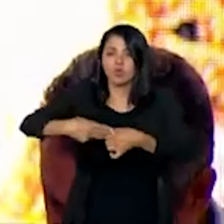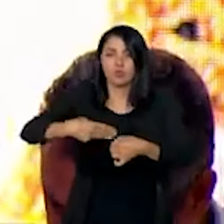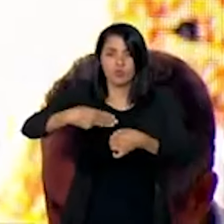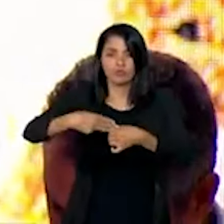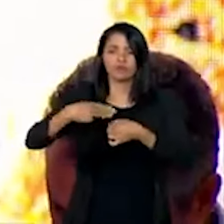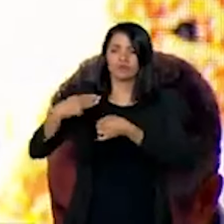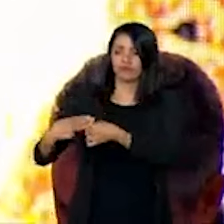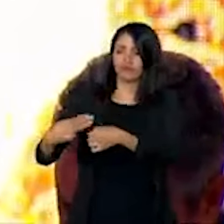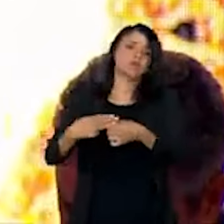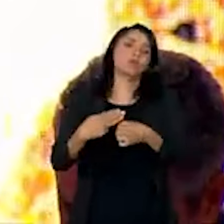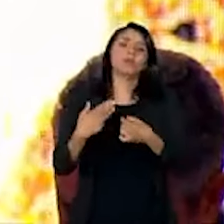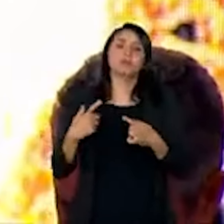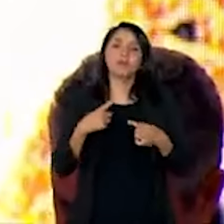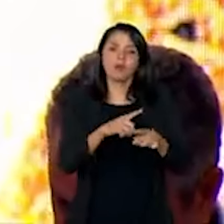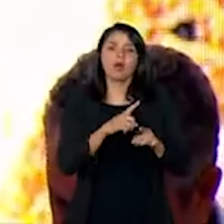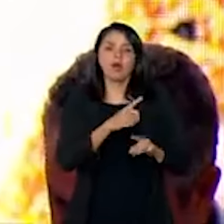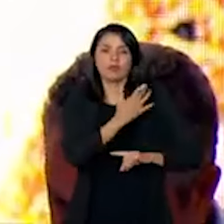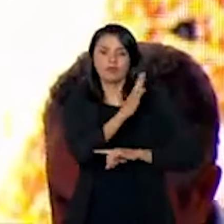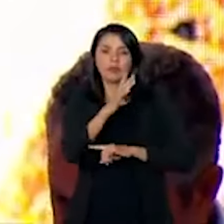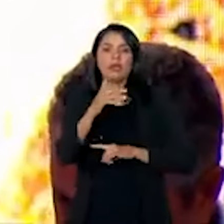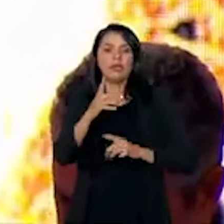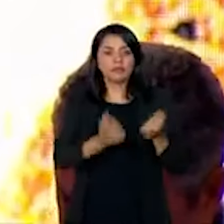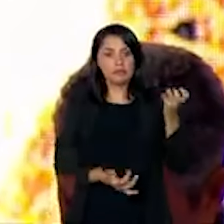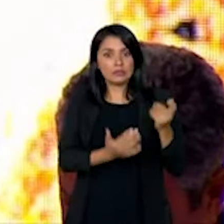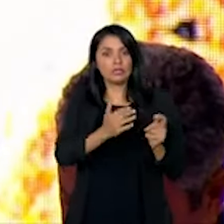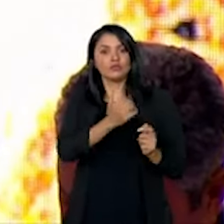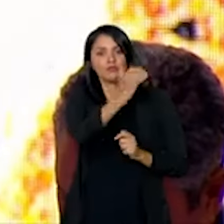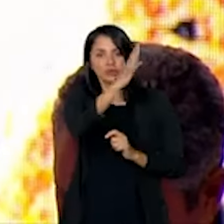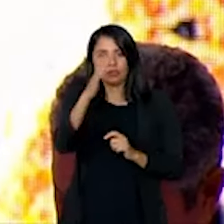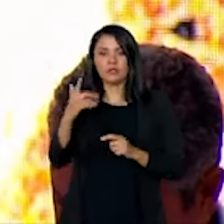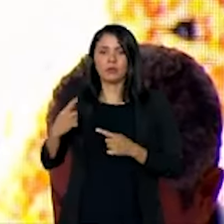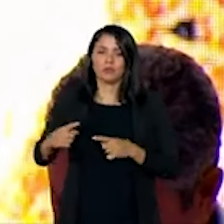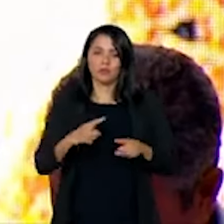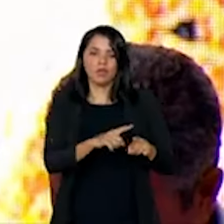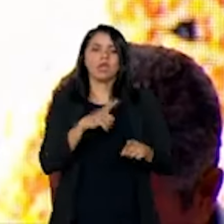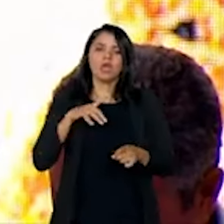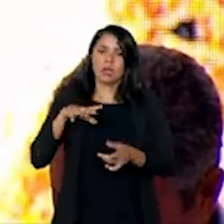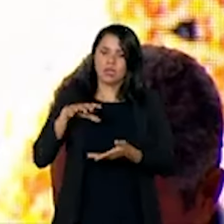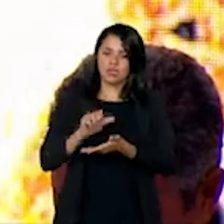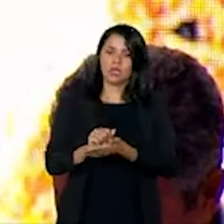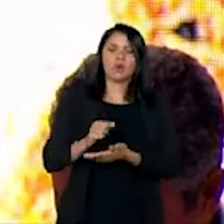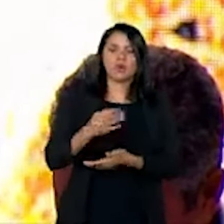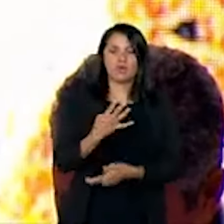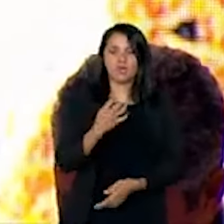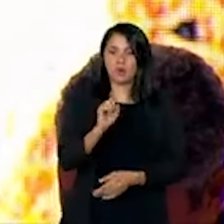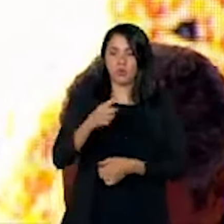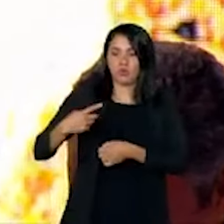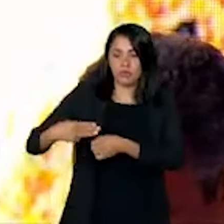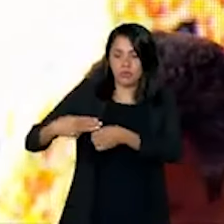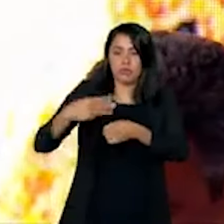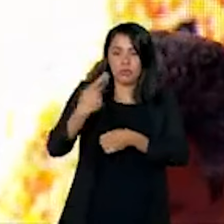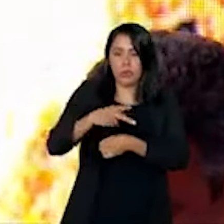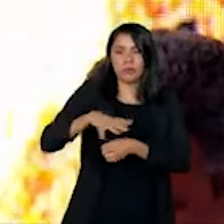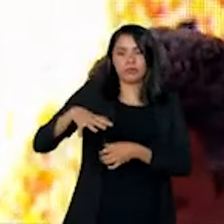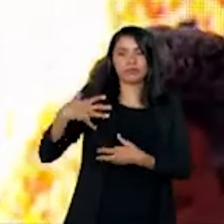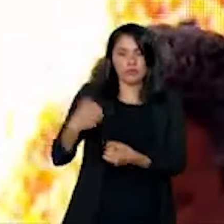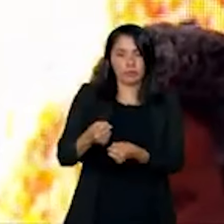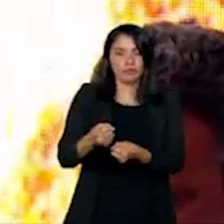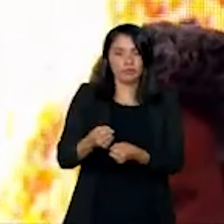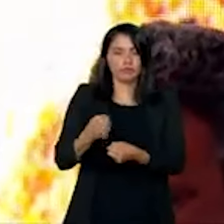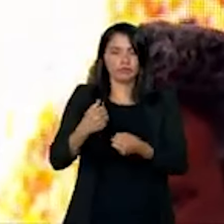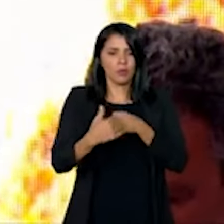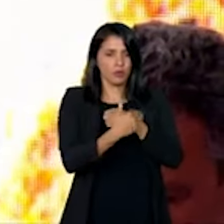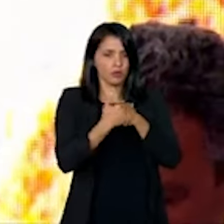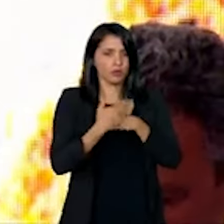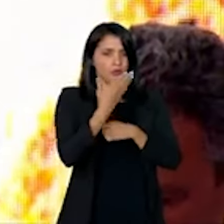para combater o desmatamento e os incêndios florestais com adesão de 48 municípios da região. Eu tive uma conversa com a